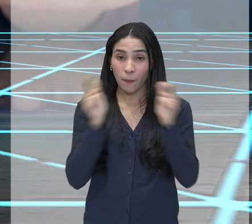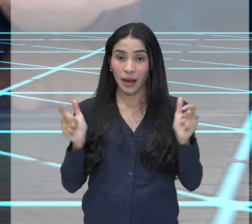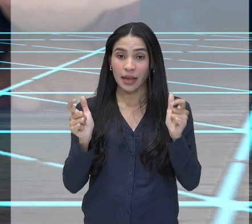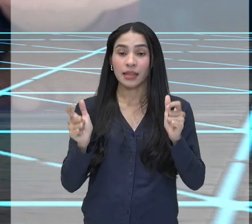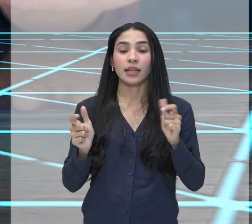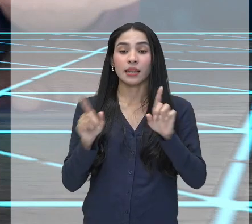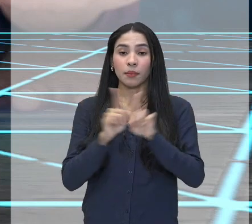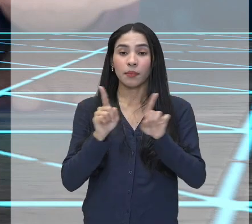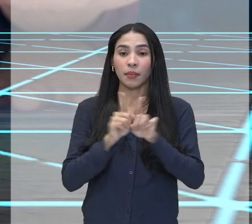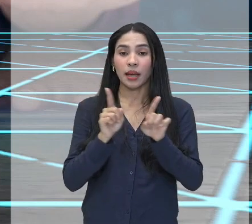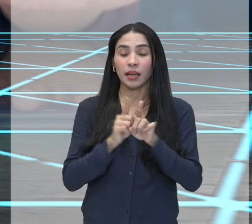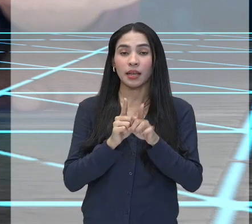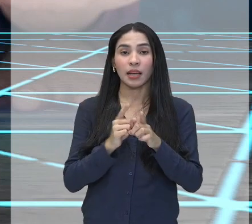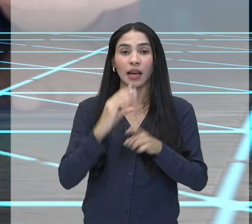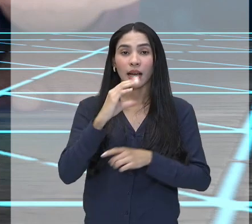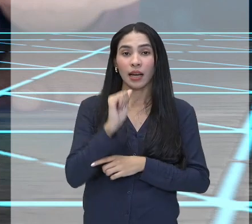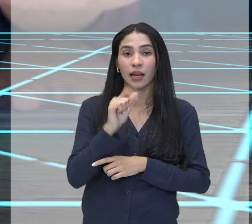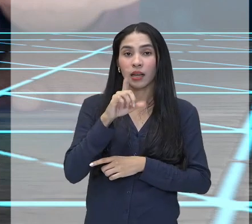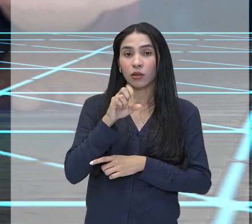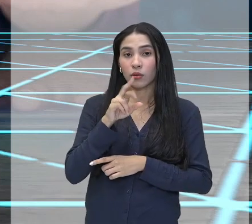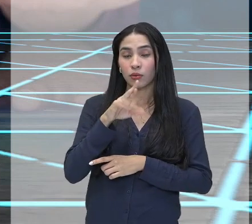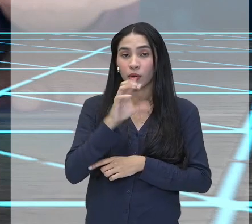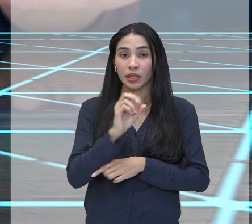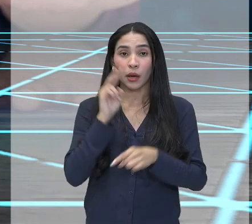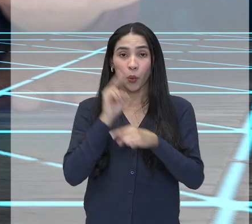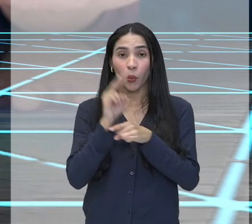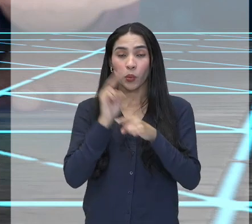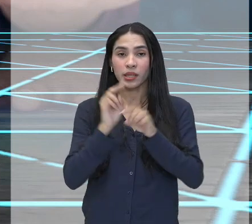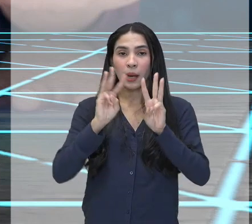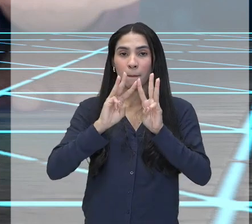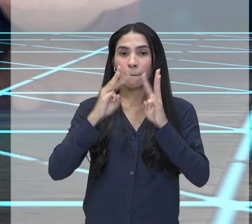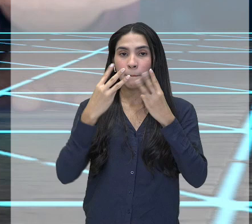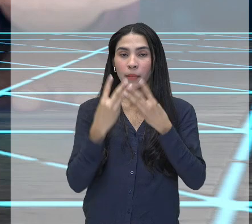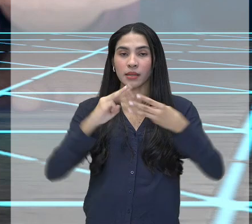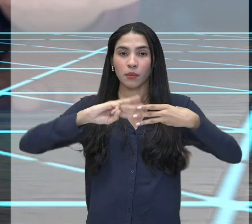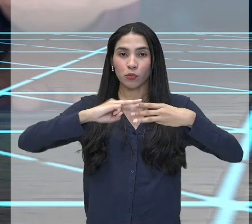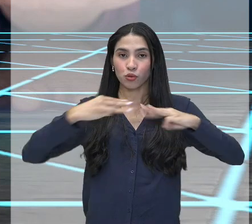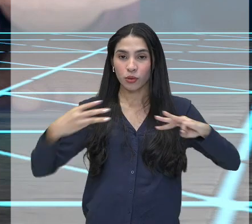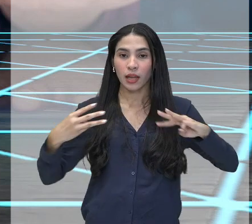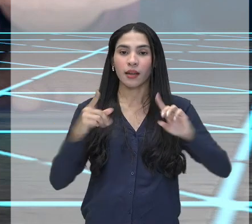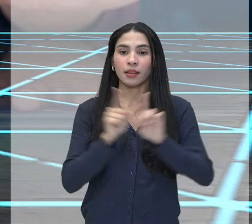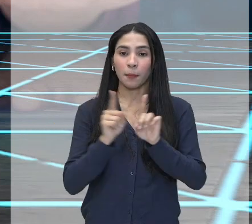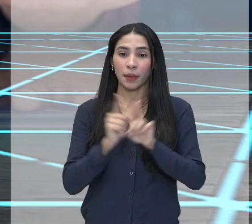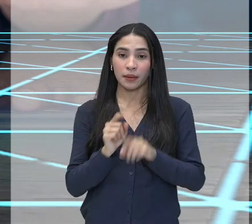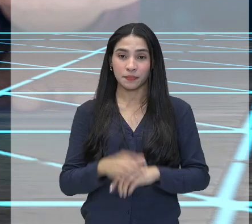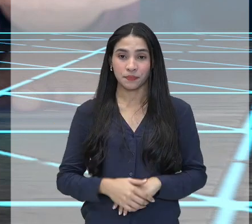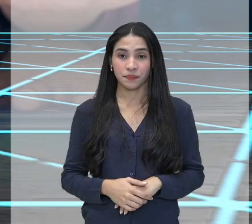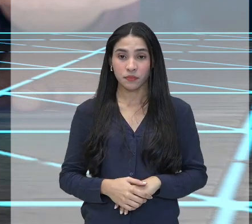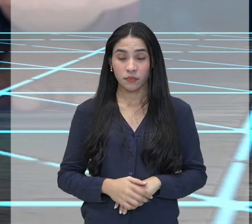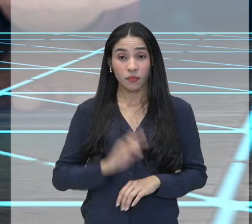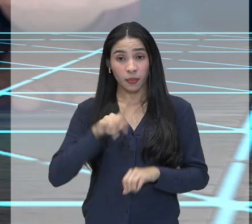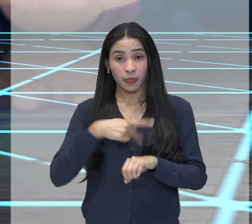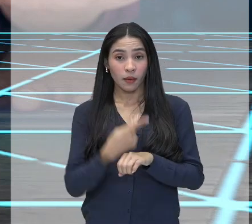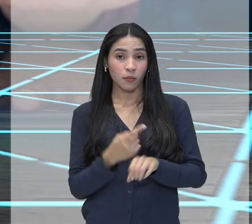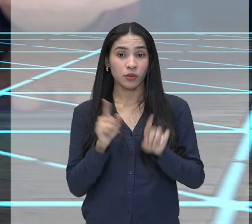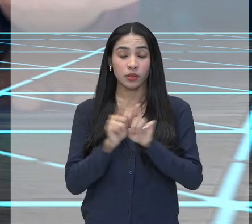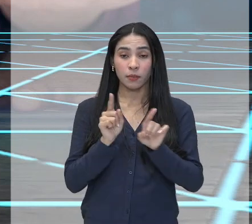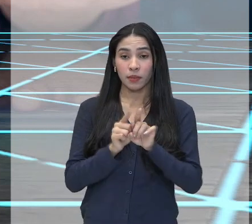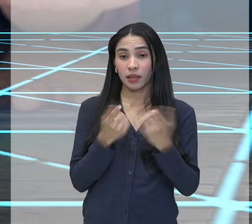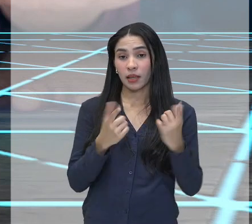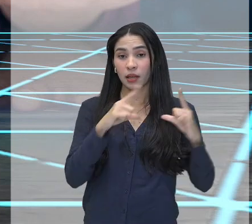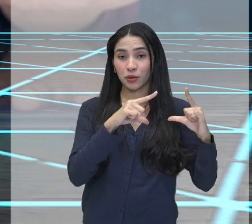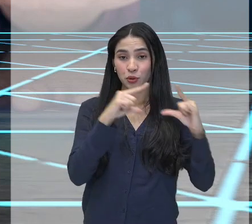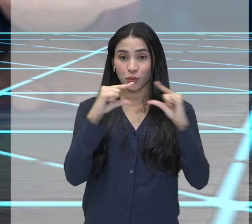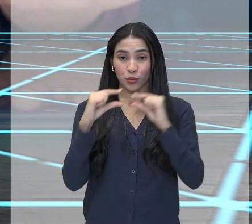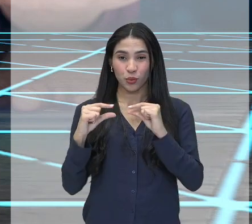calórico, preserva a sua massa muscular, através desse exercício, consequentemente também reduz